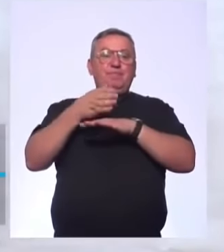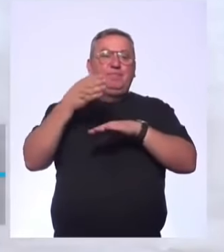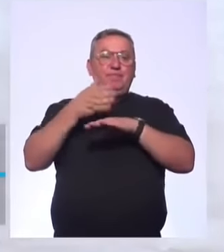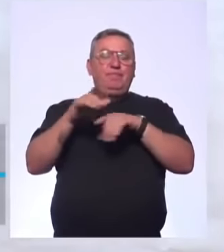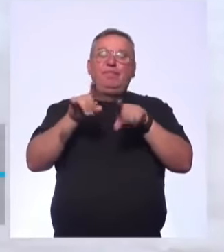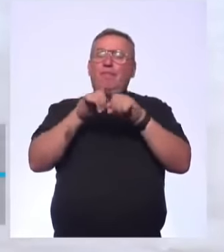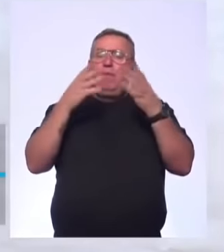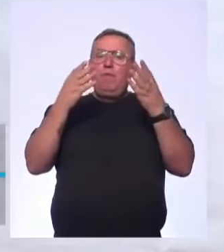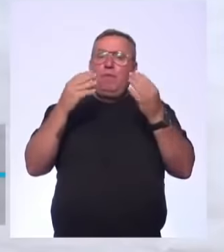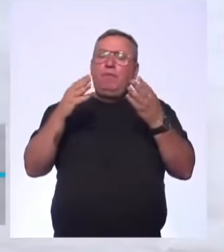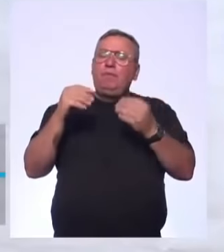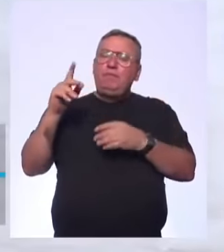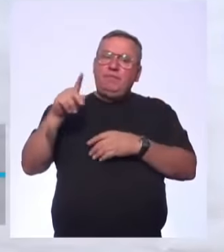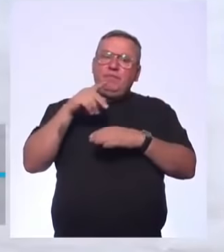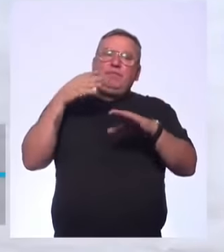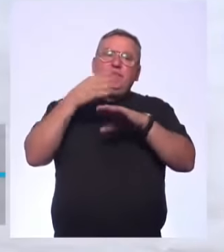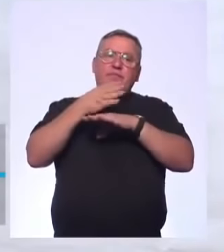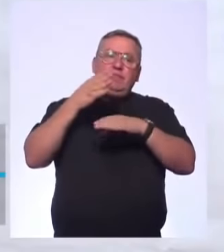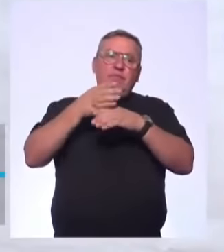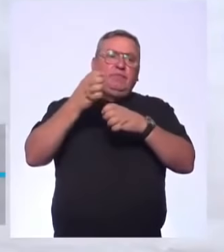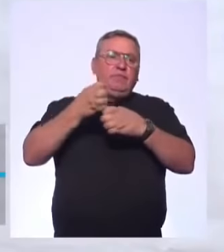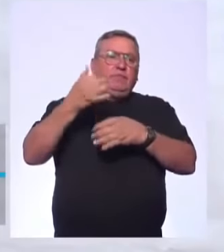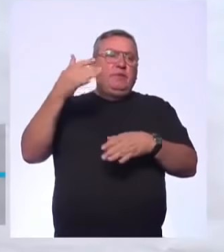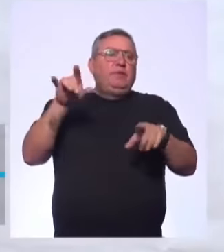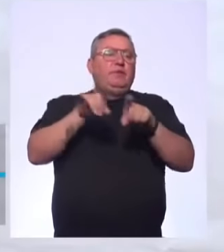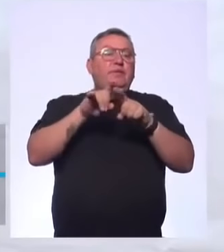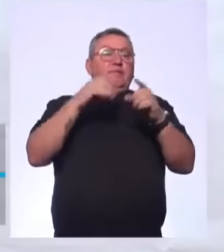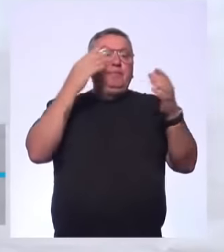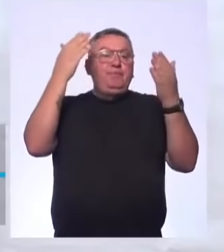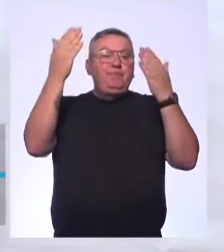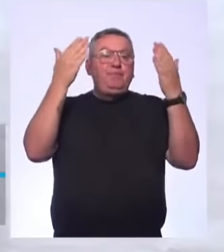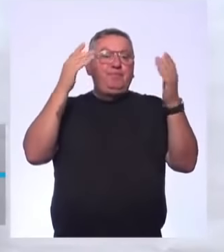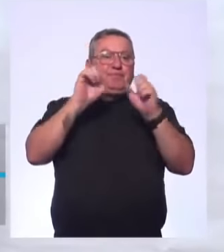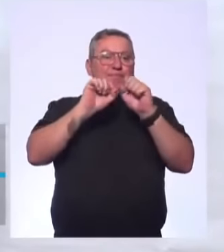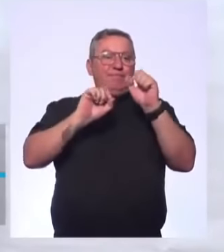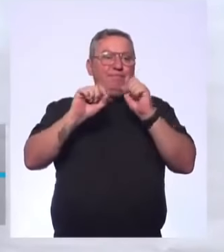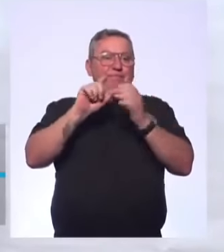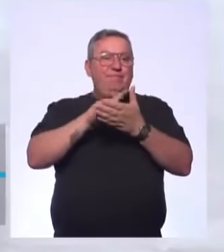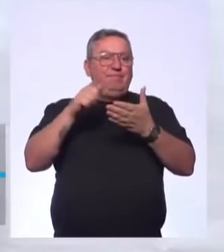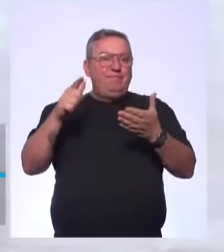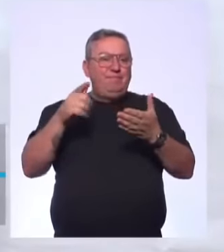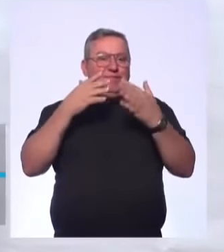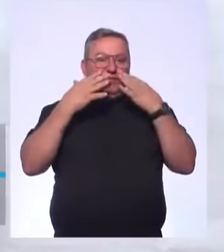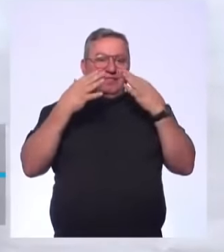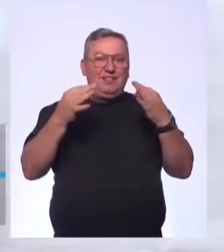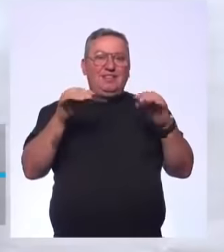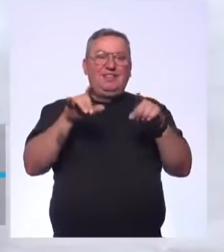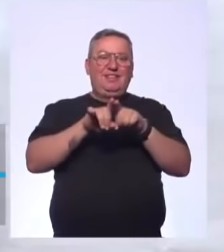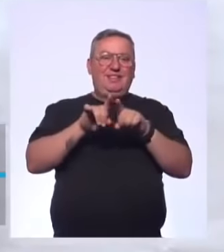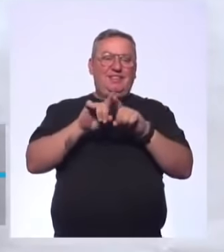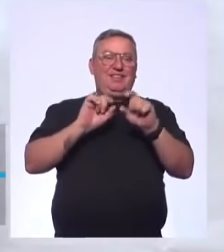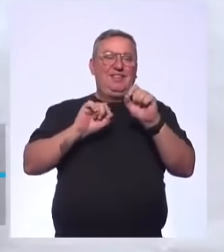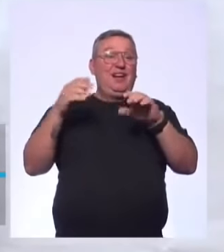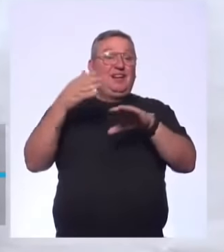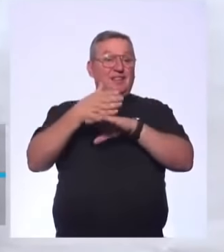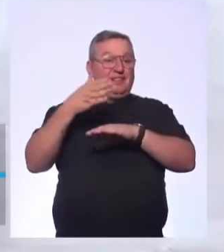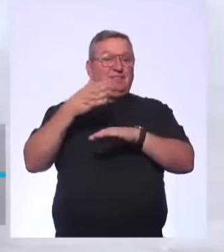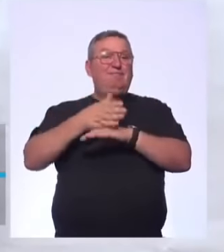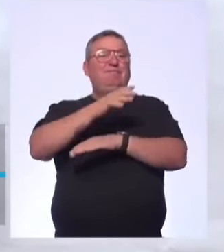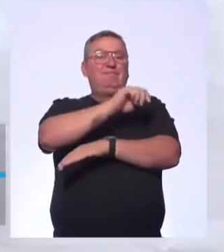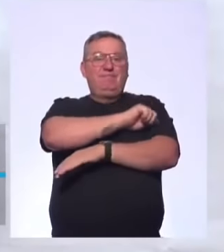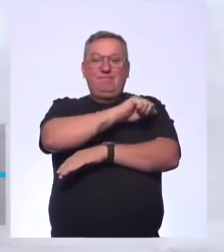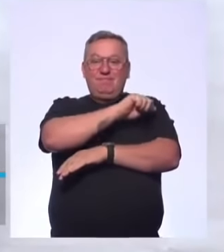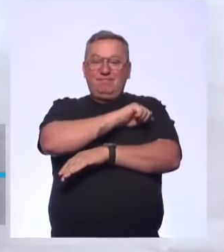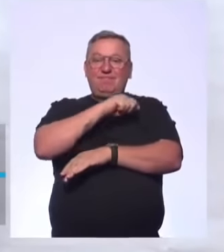muito professor ajudando o aluno no chat, tirando as dúvidas, falando as páginas, chamando a atenção. A participação dos alunos